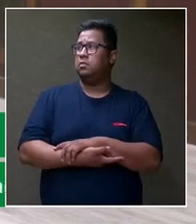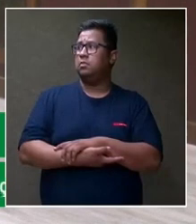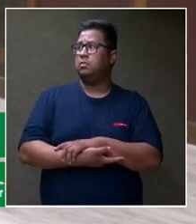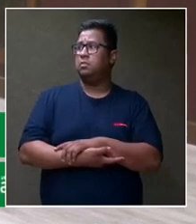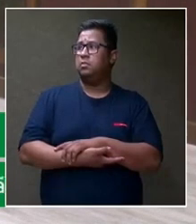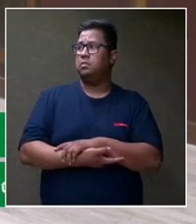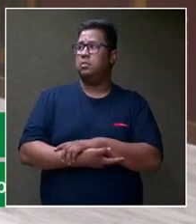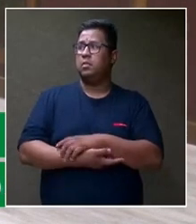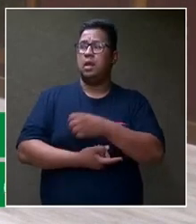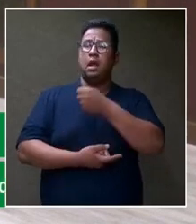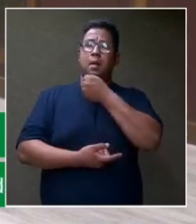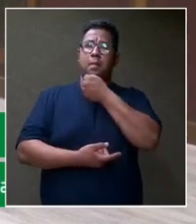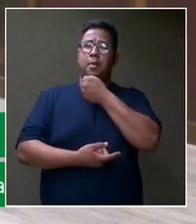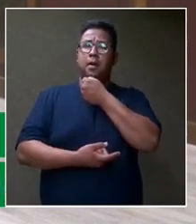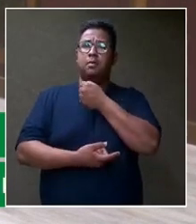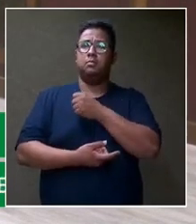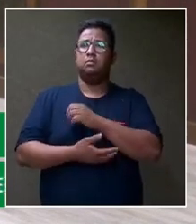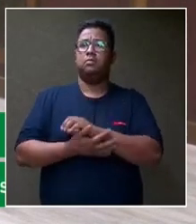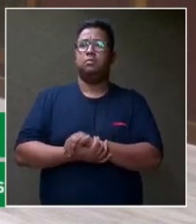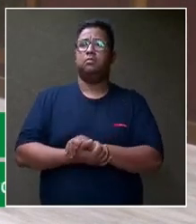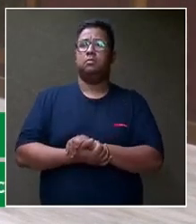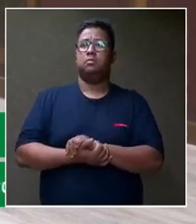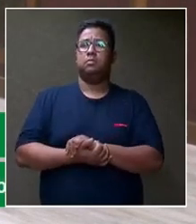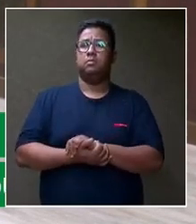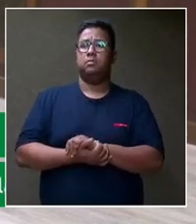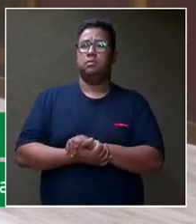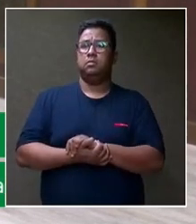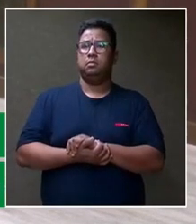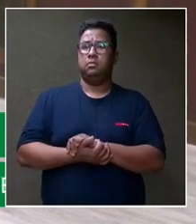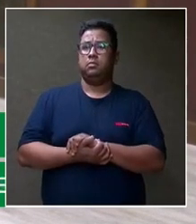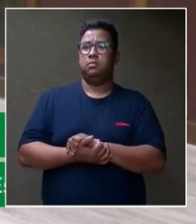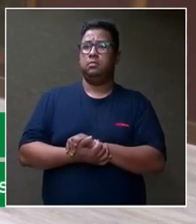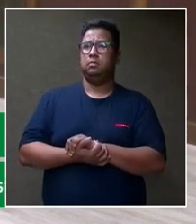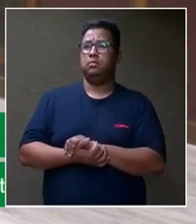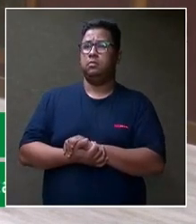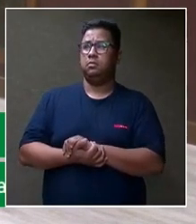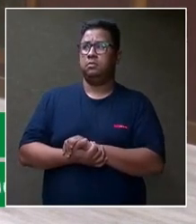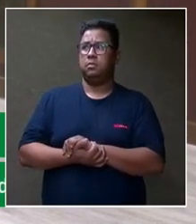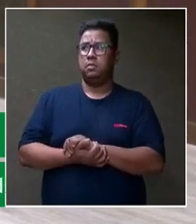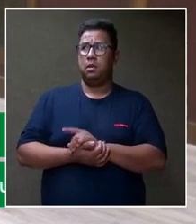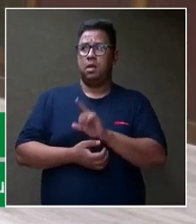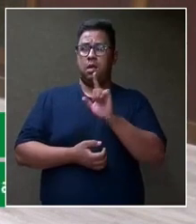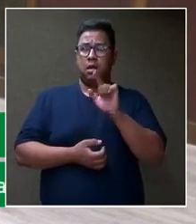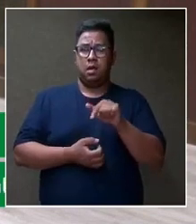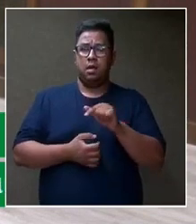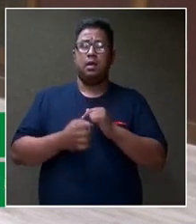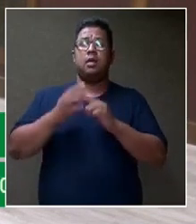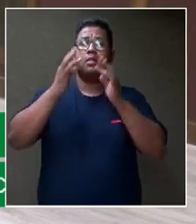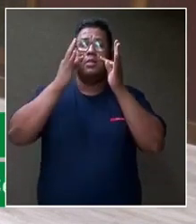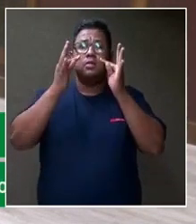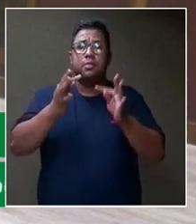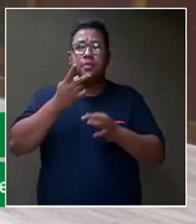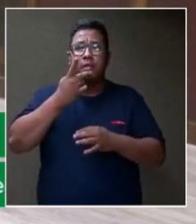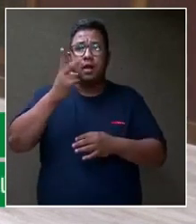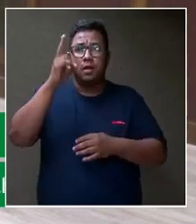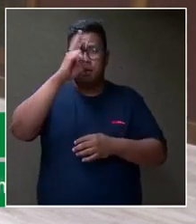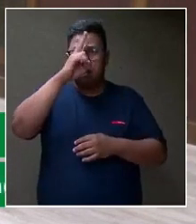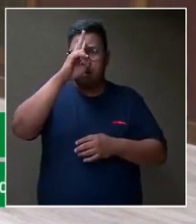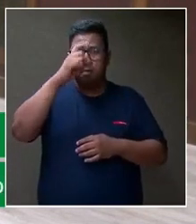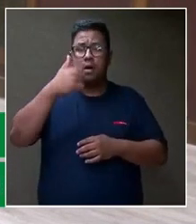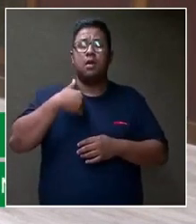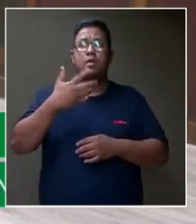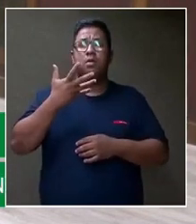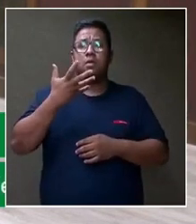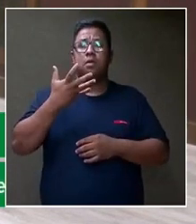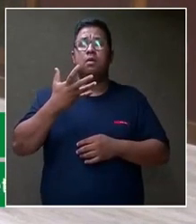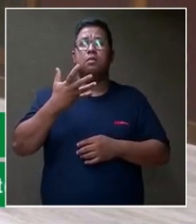O senhor fale no microfone, senão não vai gravar. Estou vindo para cá. É exatamente naquele ponto que a testemunha disse que não lembra. Eu gostaria que